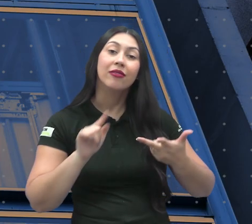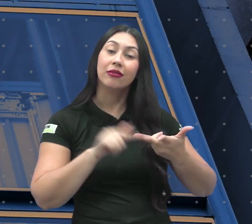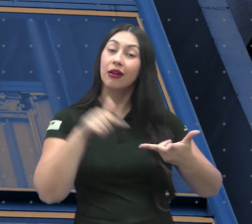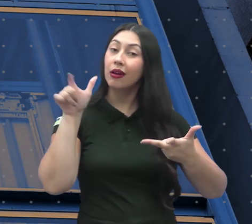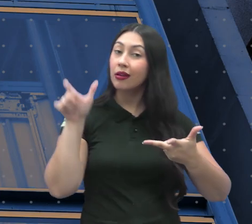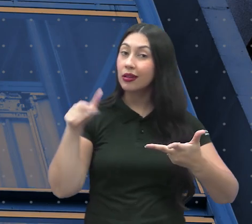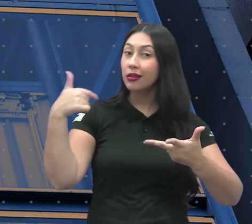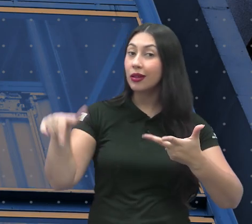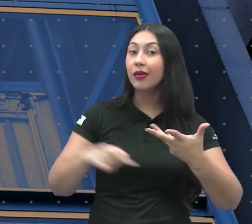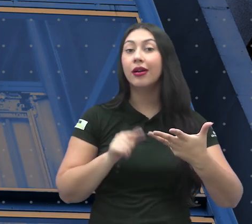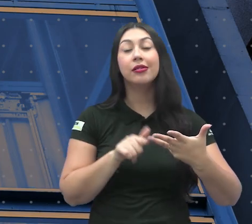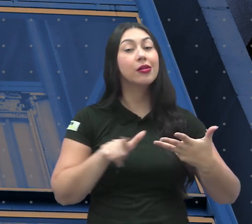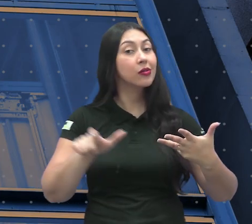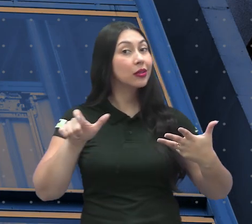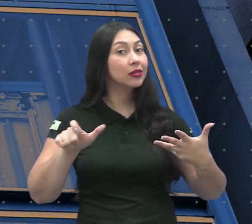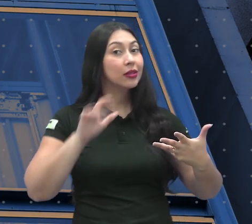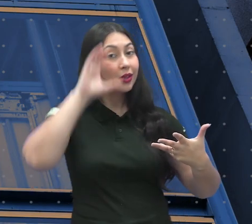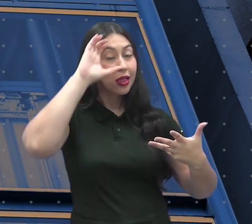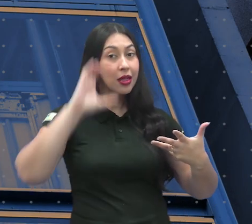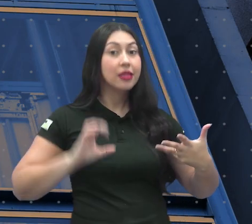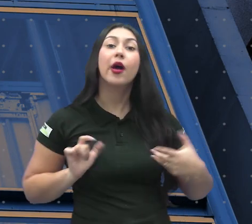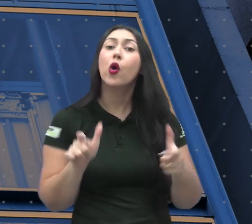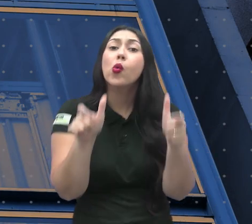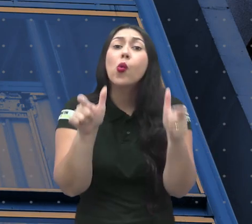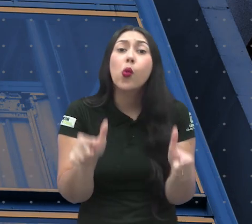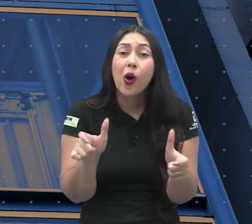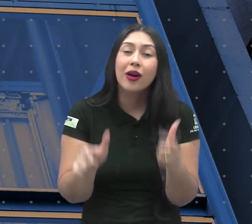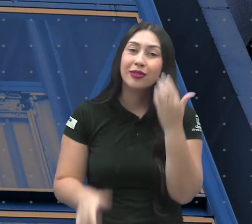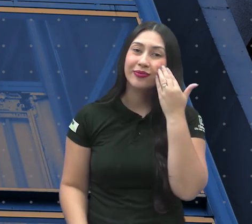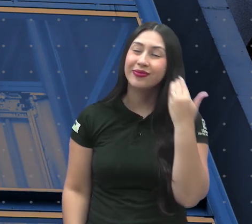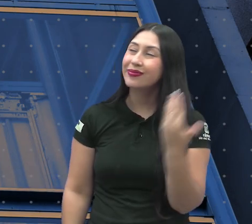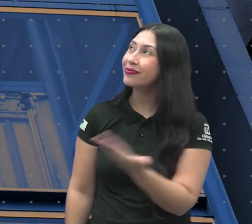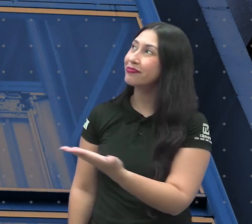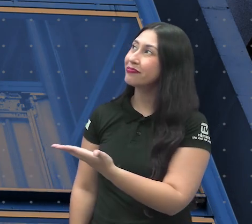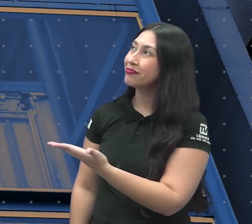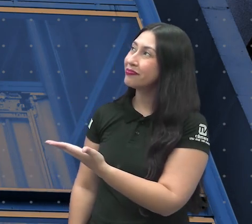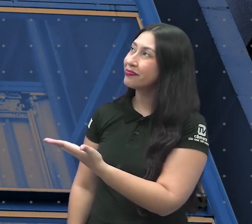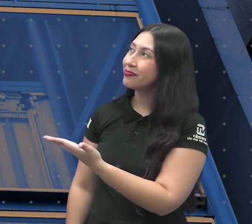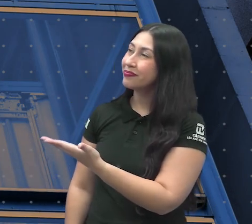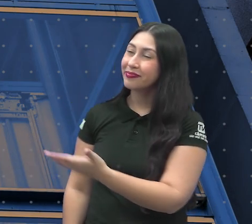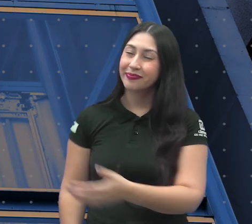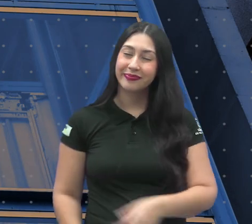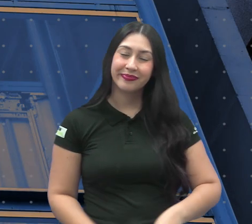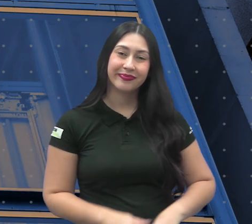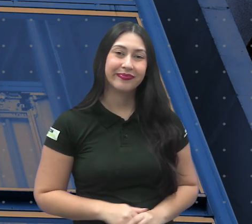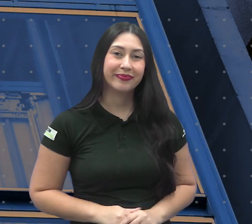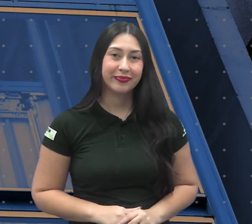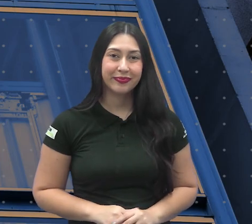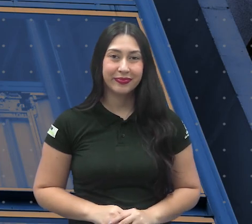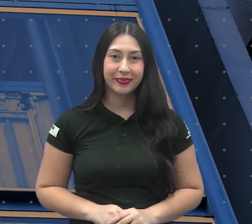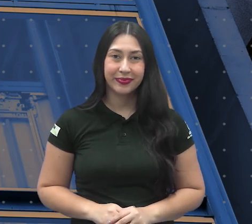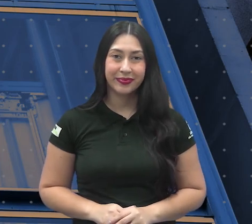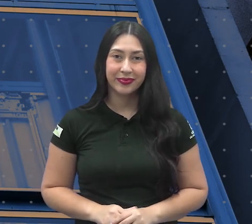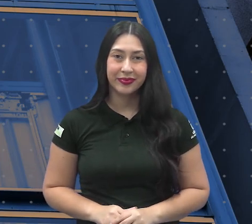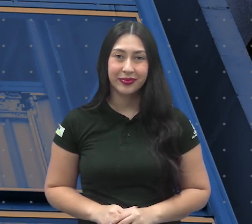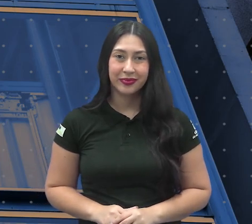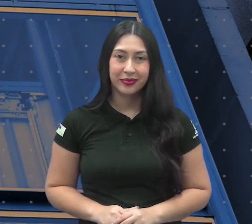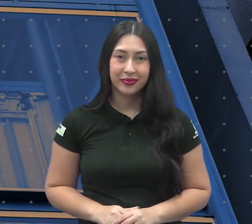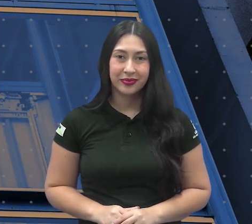carteira de trabalho e o cartão cidadão. O PAT fica na Praça Afonso Pena, número 175,